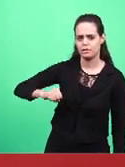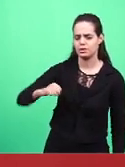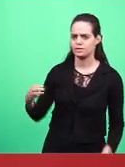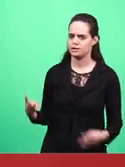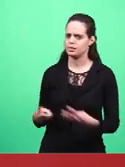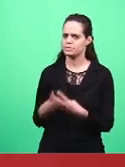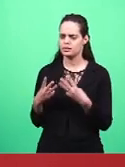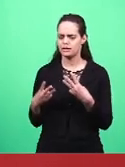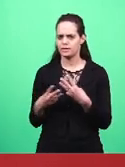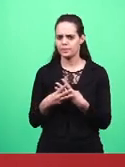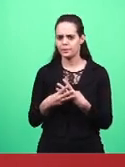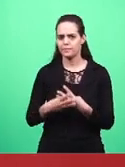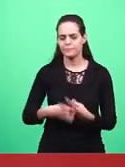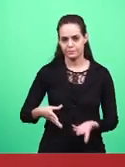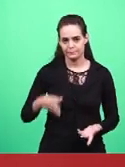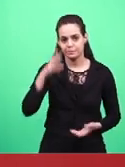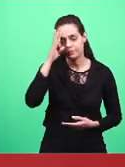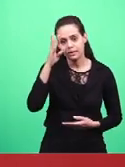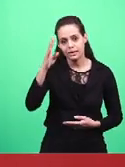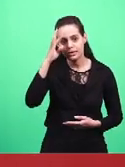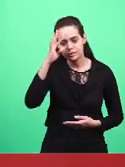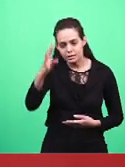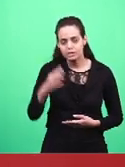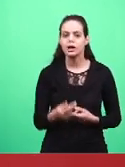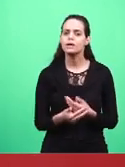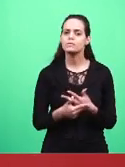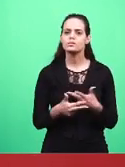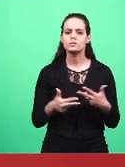Mas o significado do Torá. Vejam a